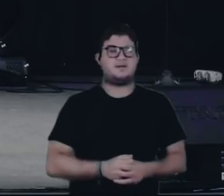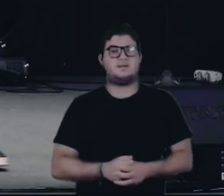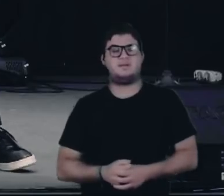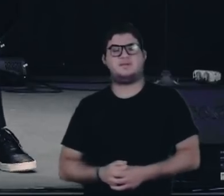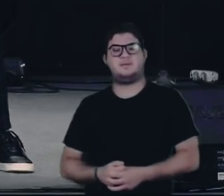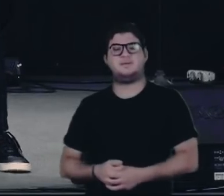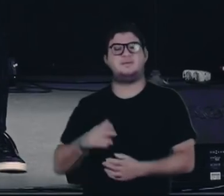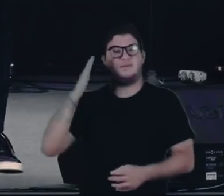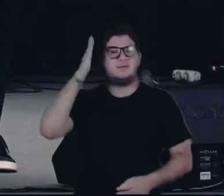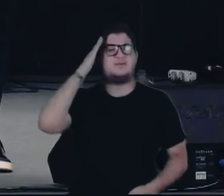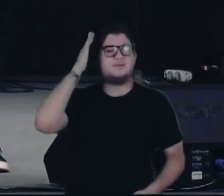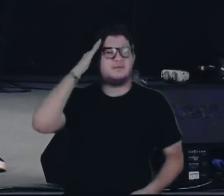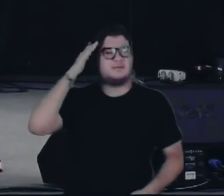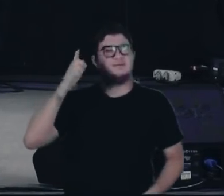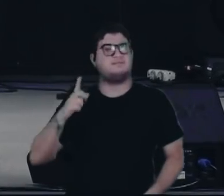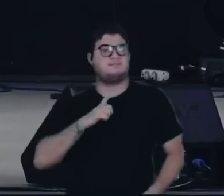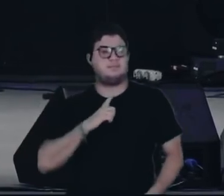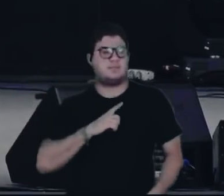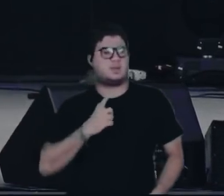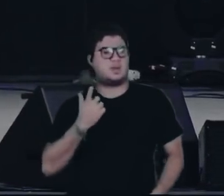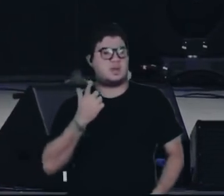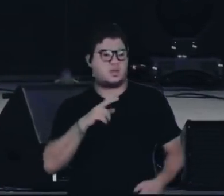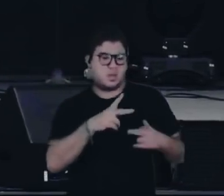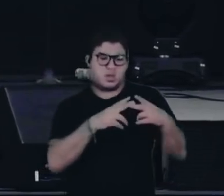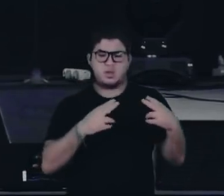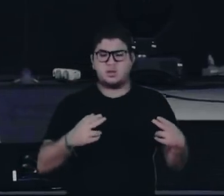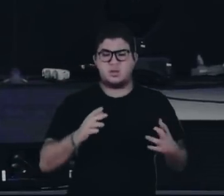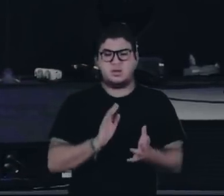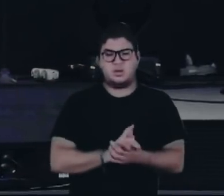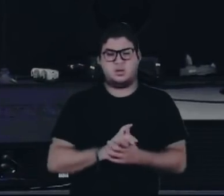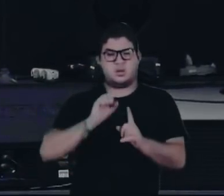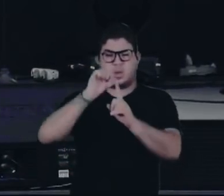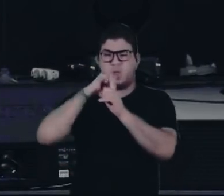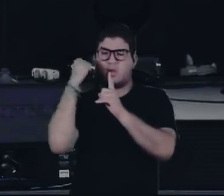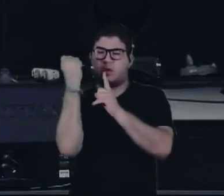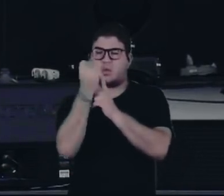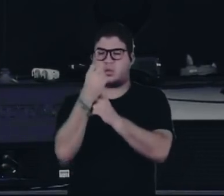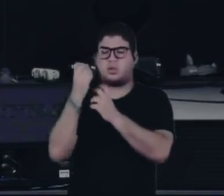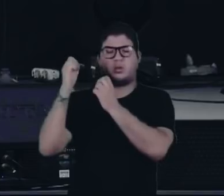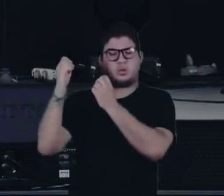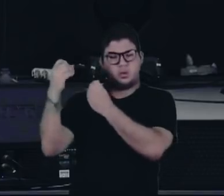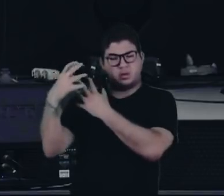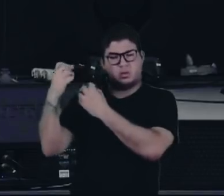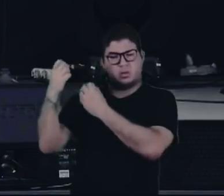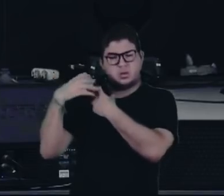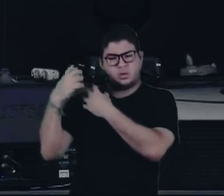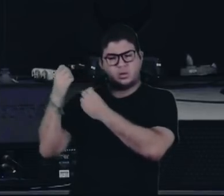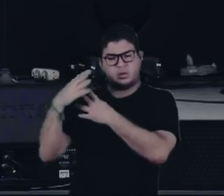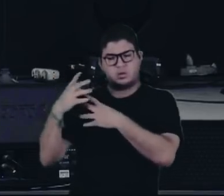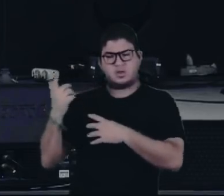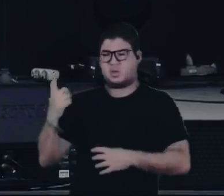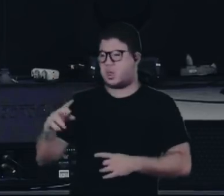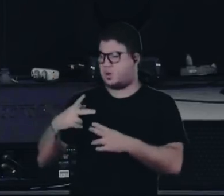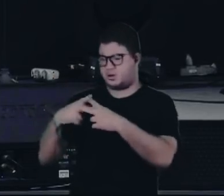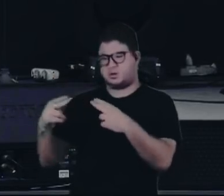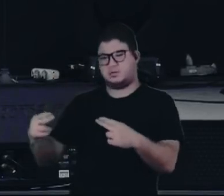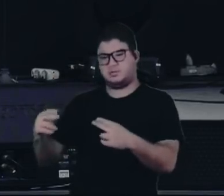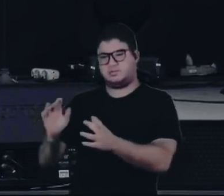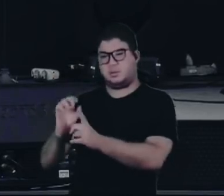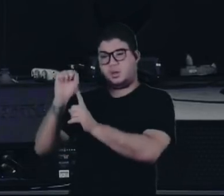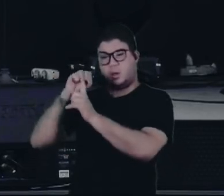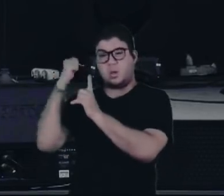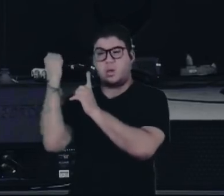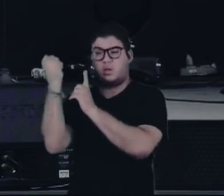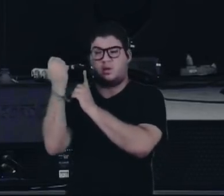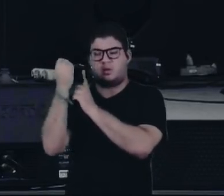Eu sei que existe do outro lado uma sociedade que ensina o contrário. Uma